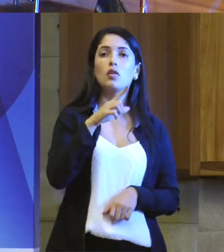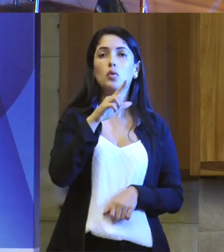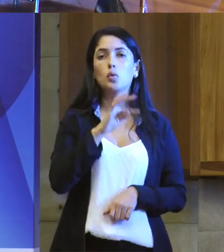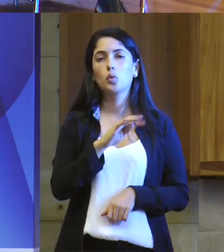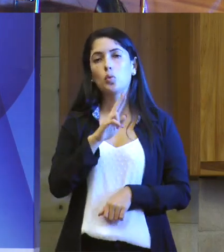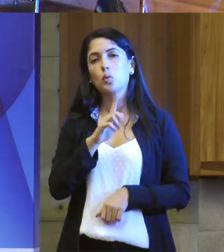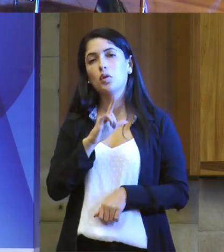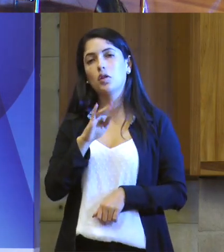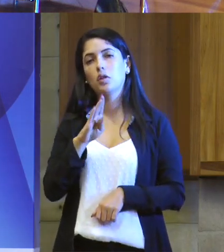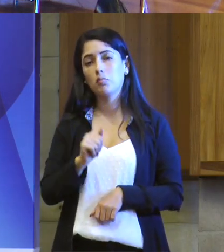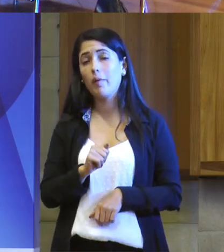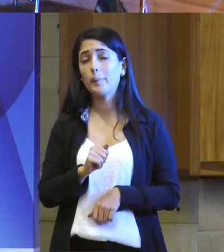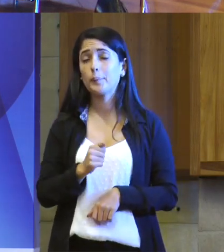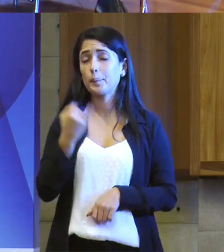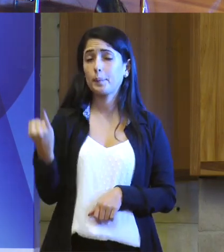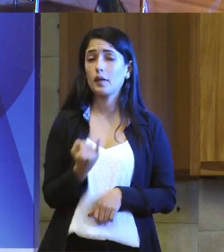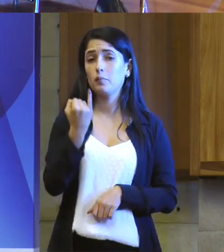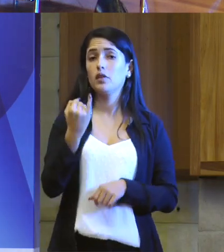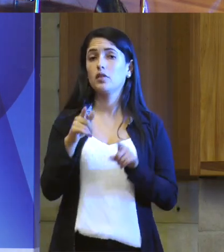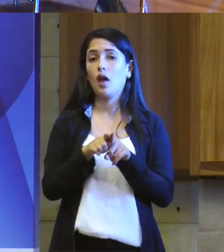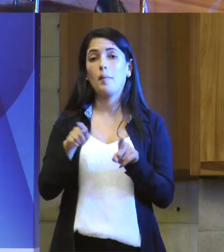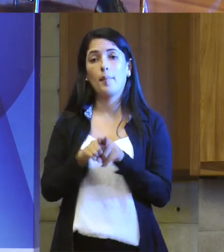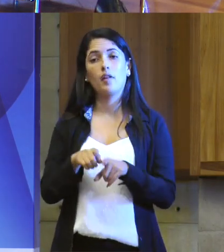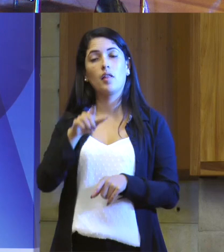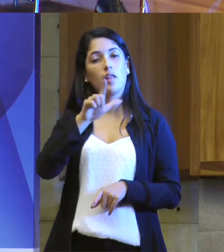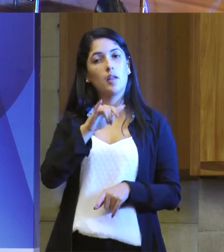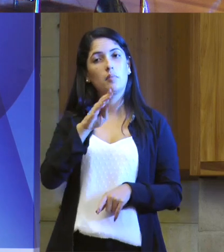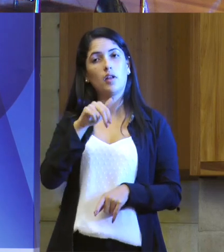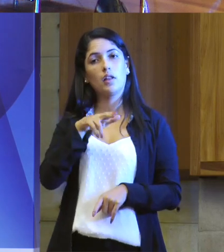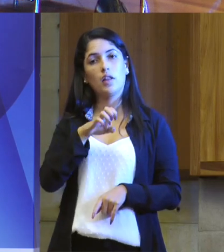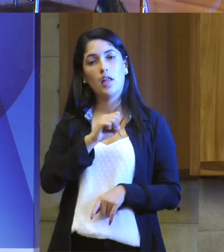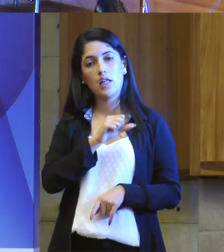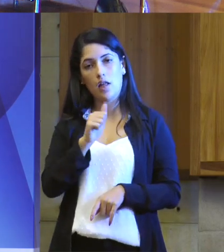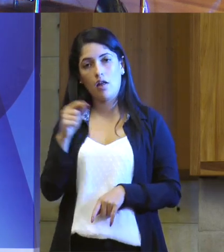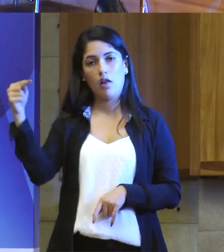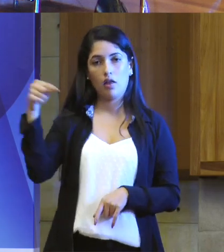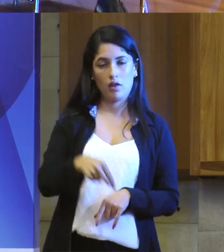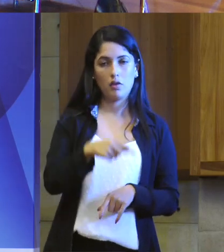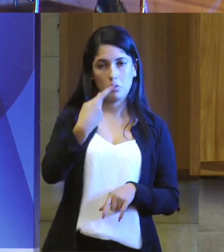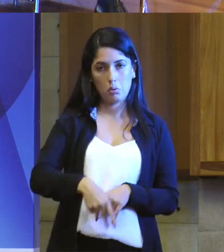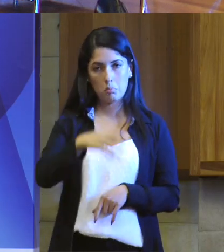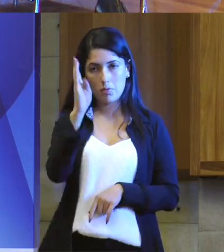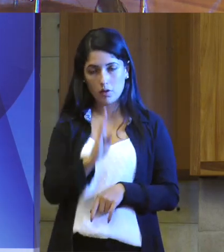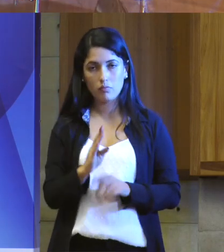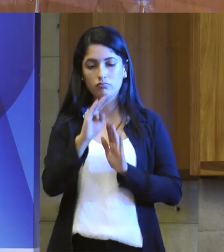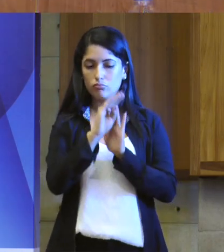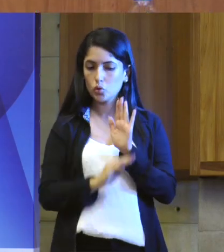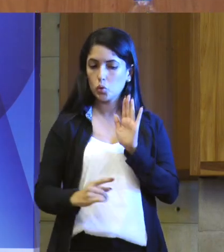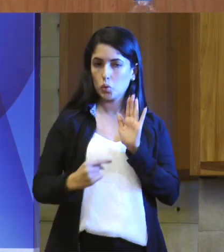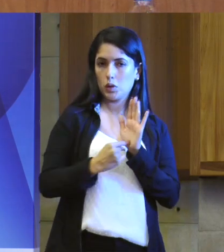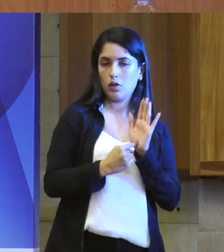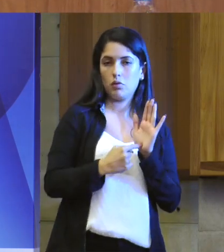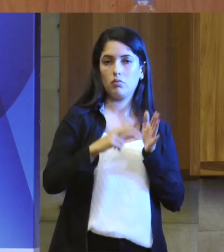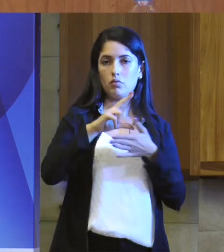importante em função até da nossa comunidade libanesa no brasil o cronograma de implementação do